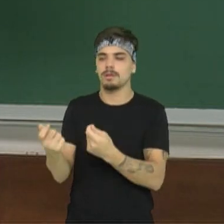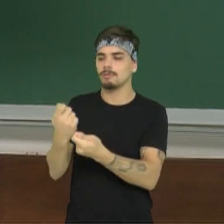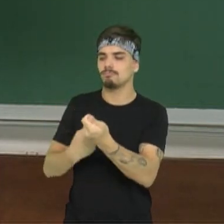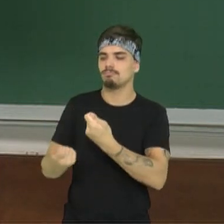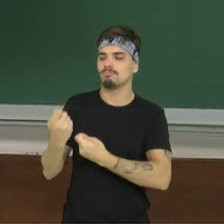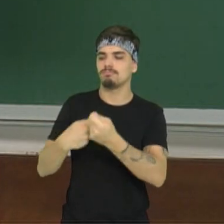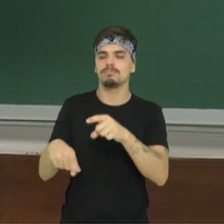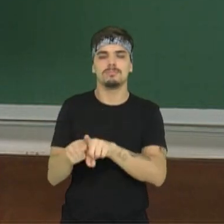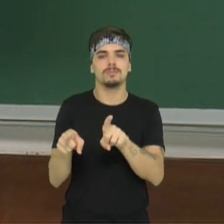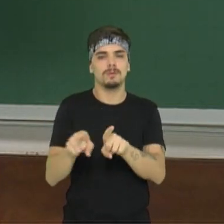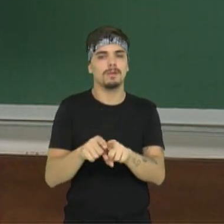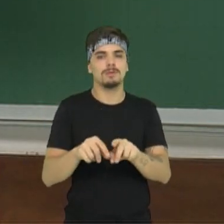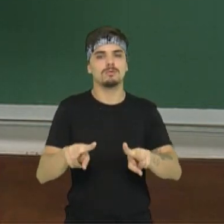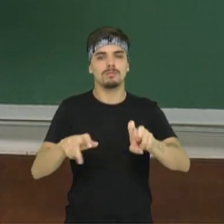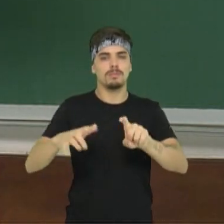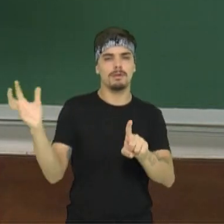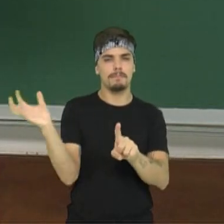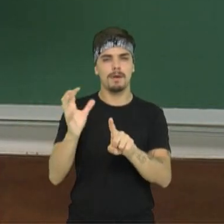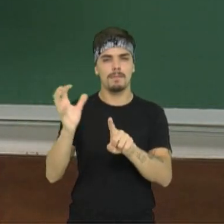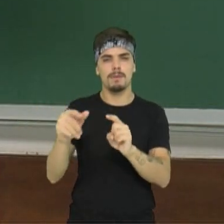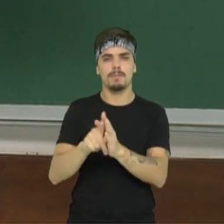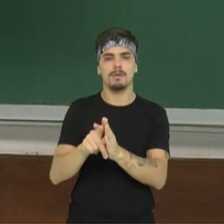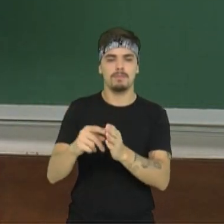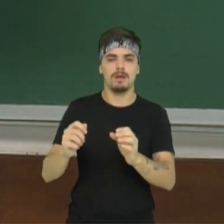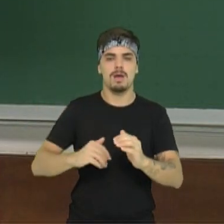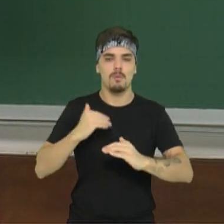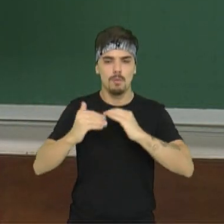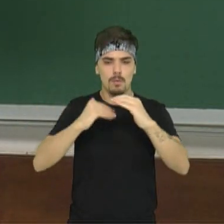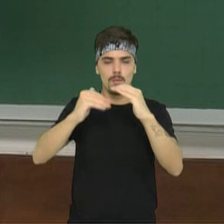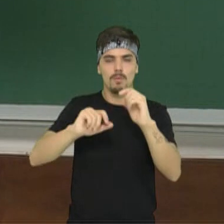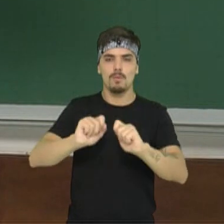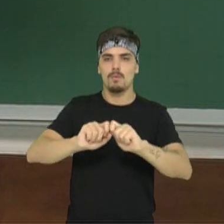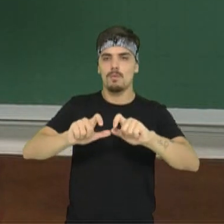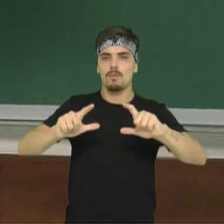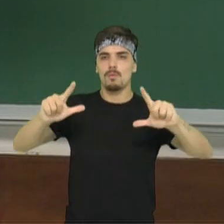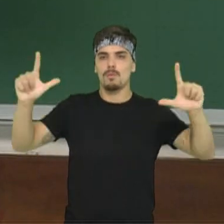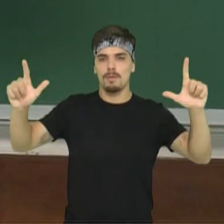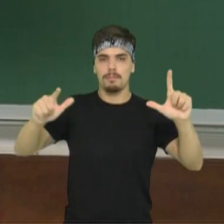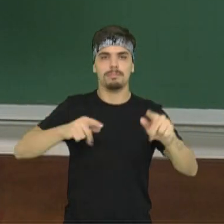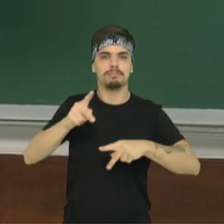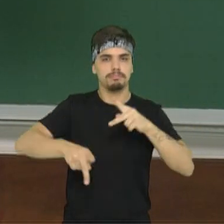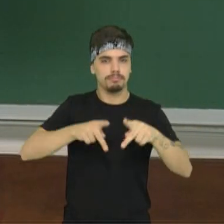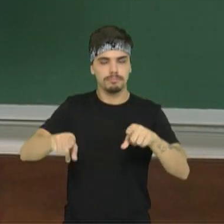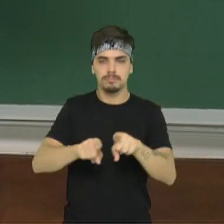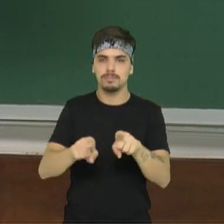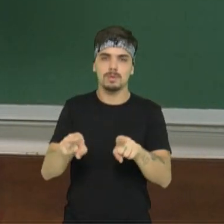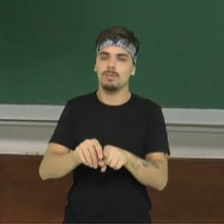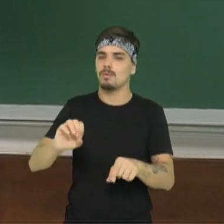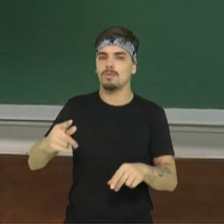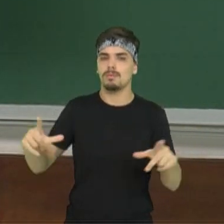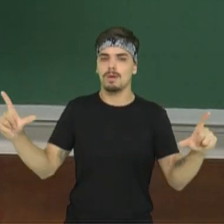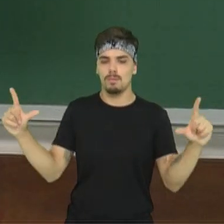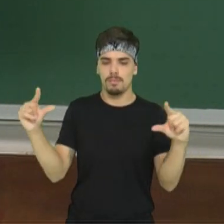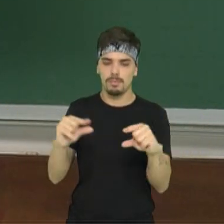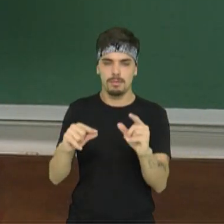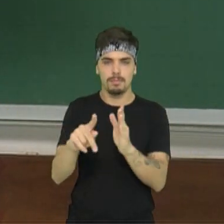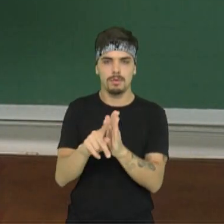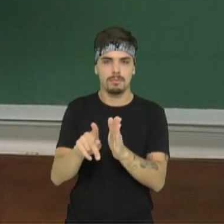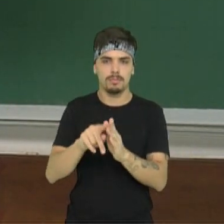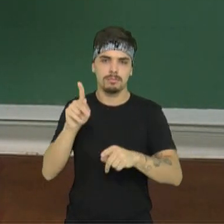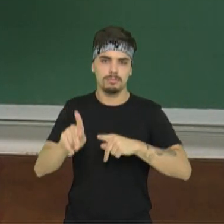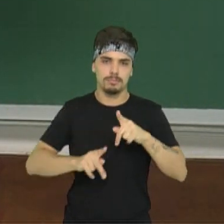pressão urbana, o crescimento populacional ou o declínio da população, né, quando você tem